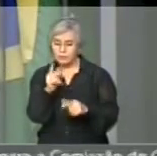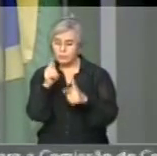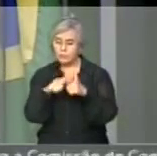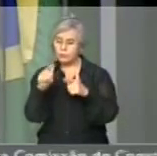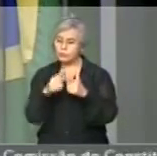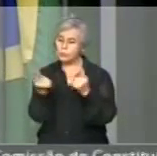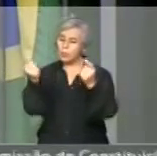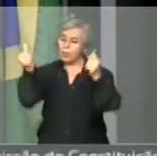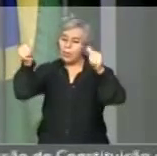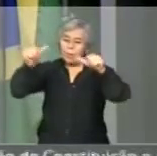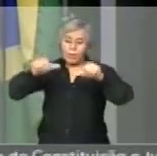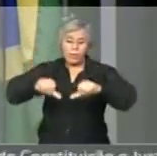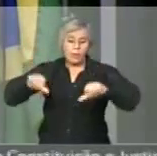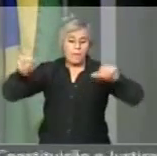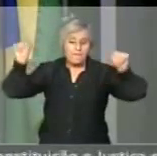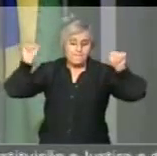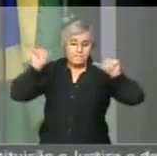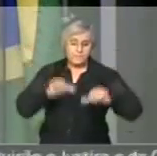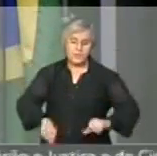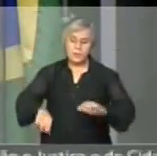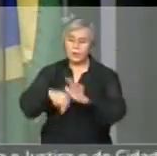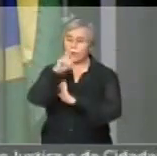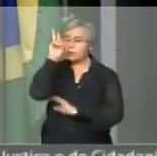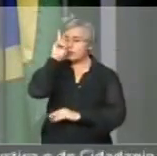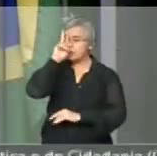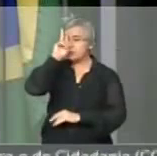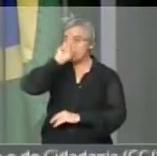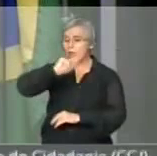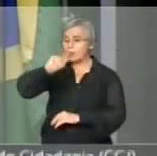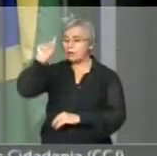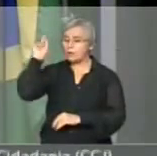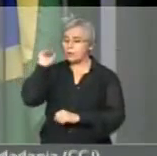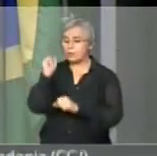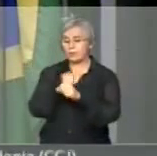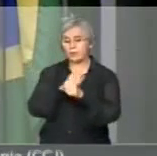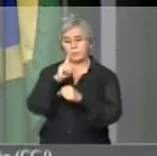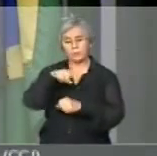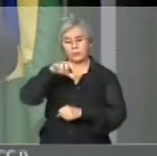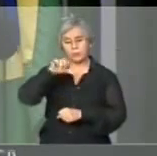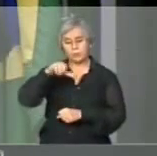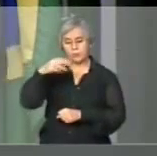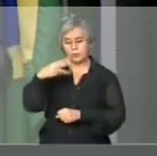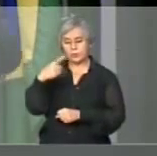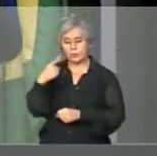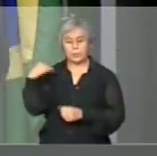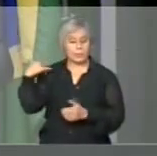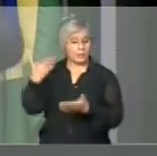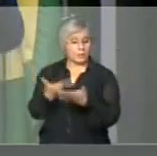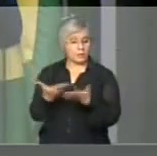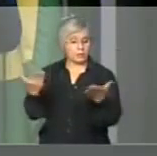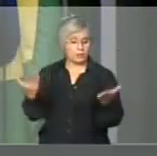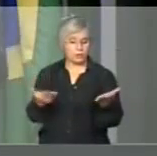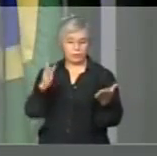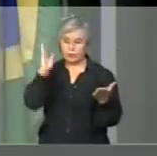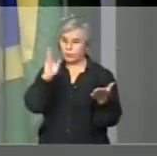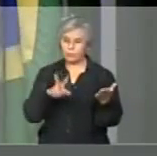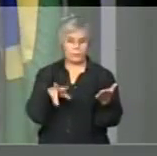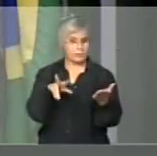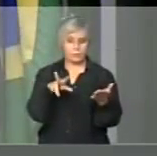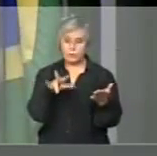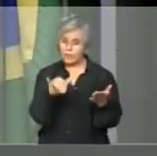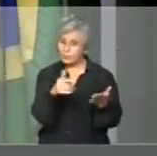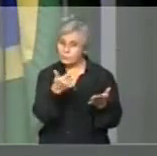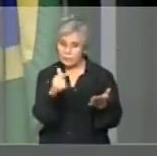mais graves da nossa história. Desde 1931, o Brasil não terá 2 anos